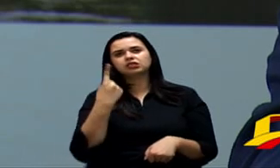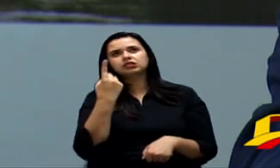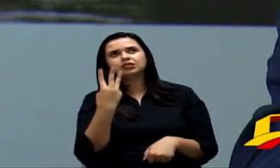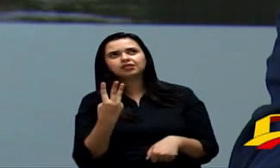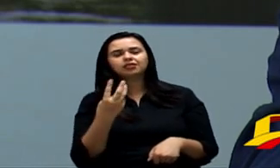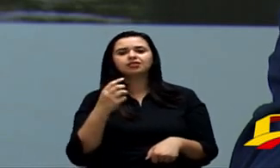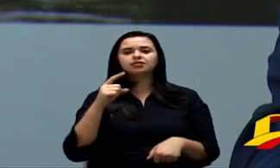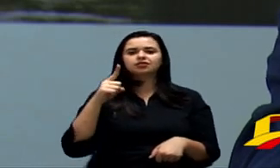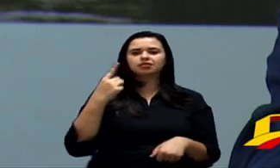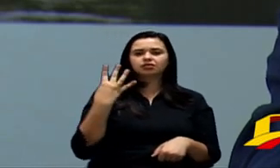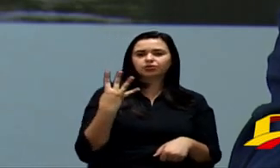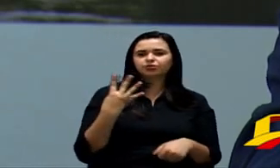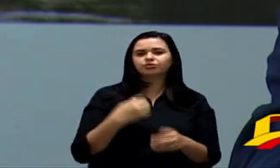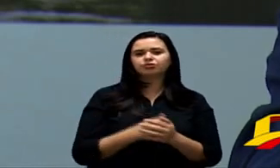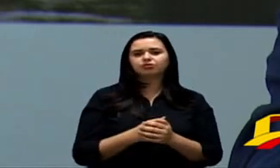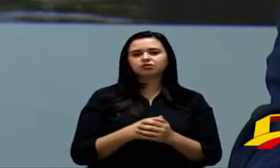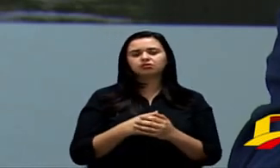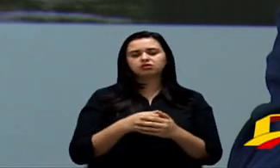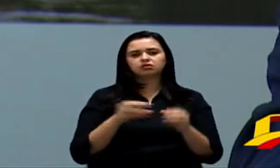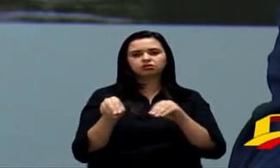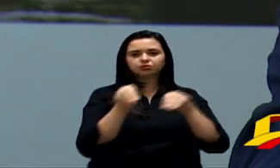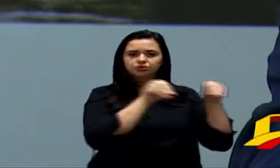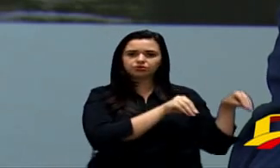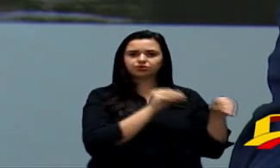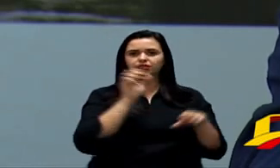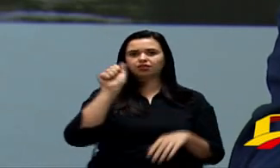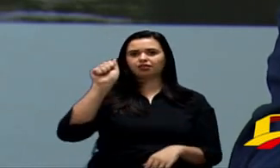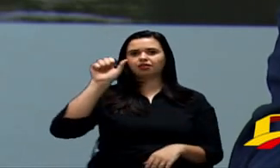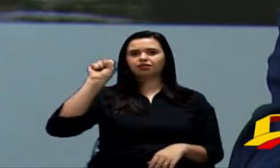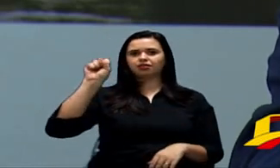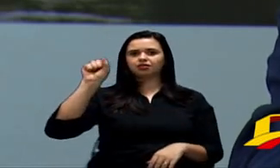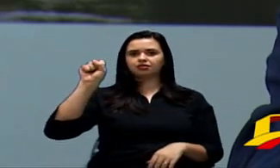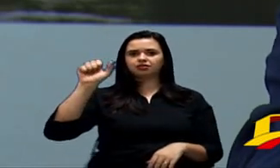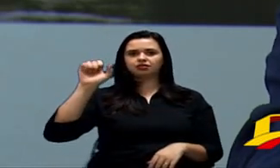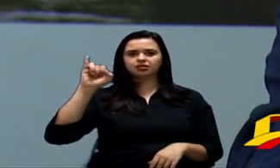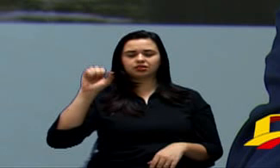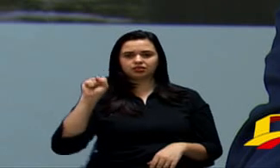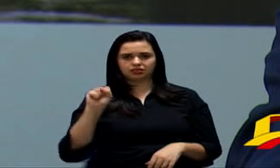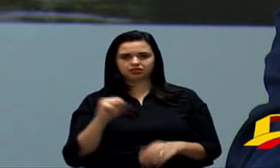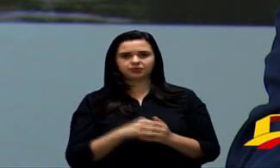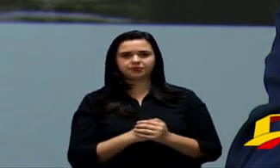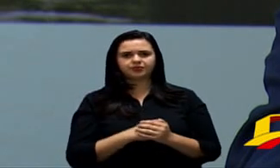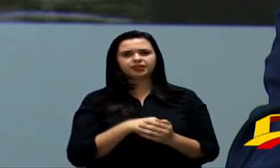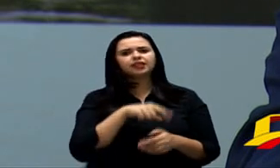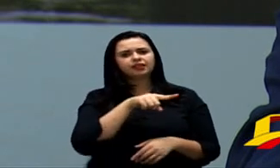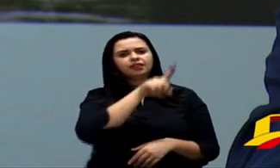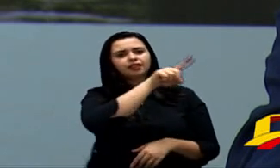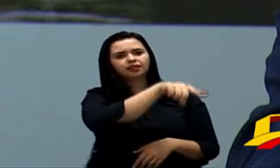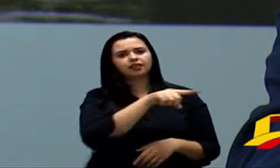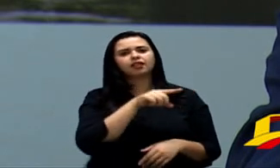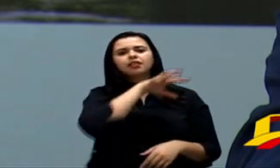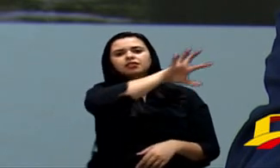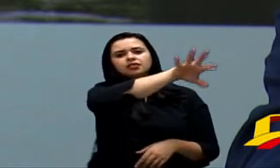Assis. E depois retornei para Sorocaba e logo quando retornei, o Sandro já estava no zoológico. Se eu não me engano, o Sandro chegou em 82, aqui